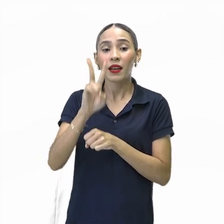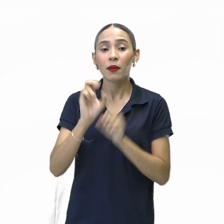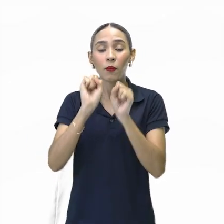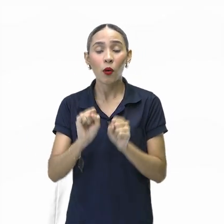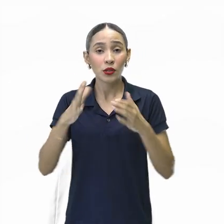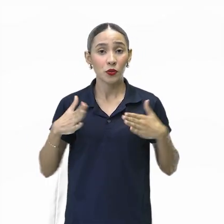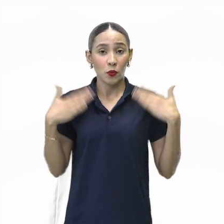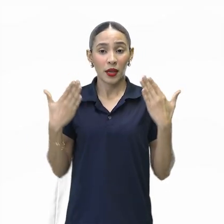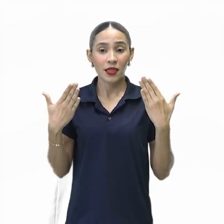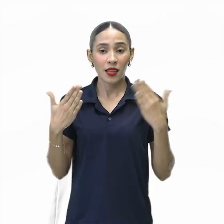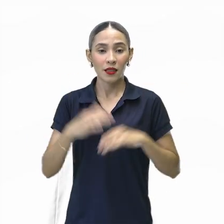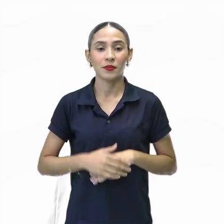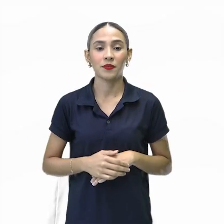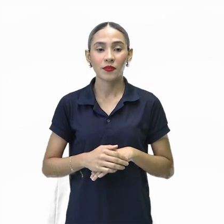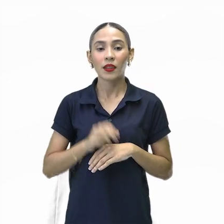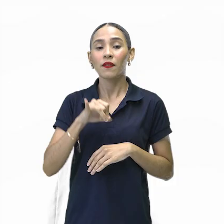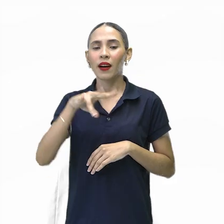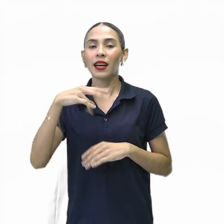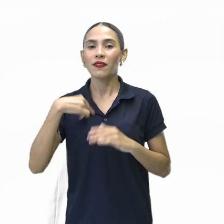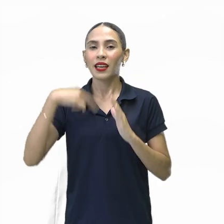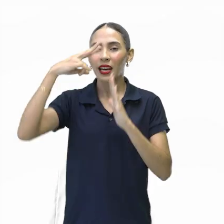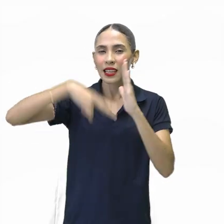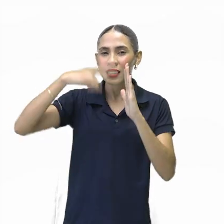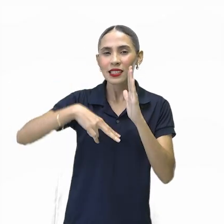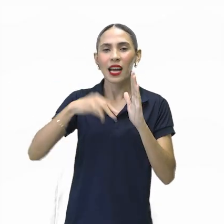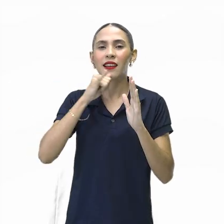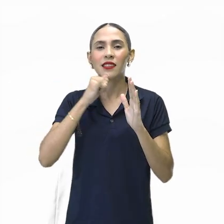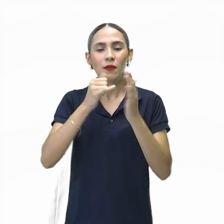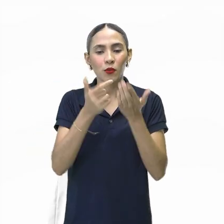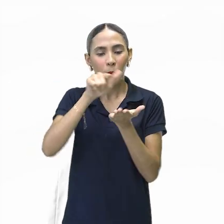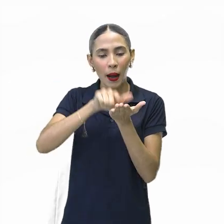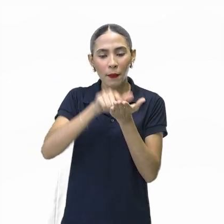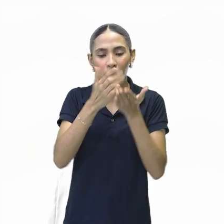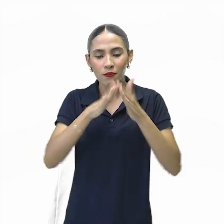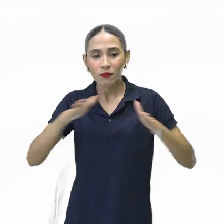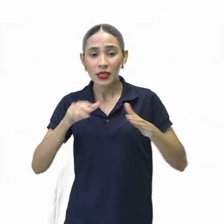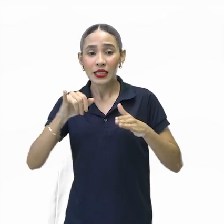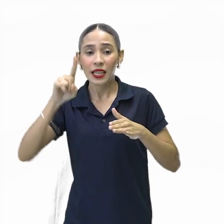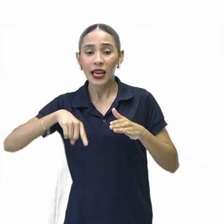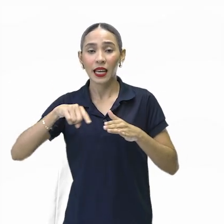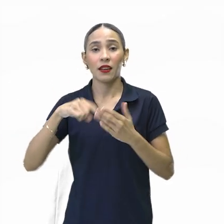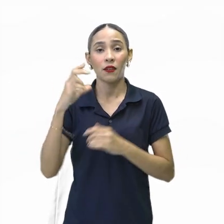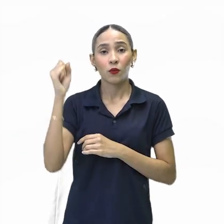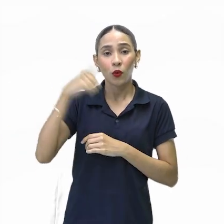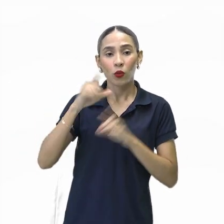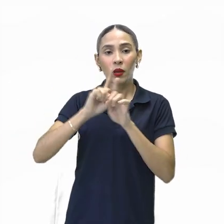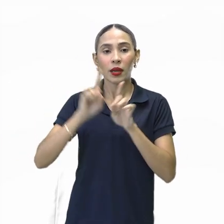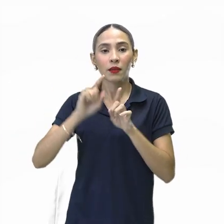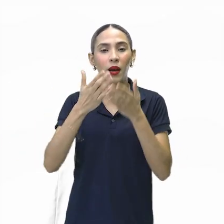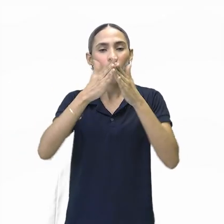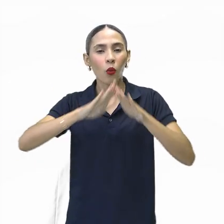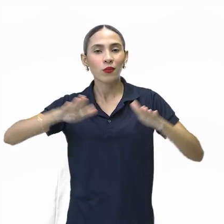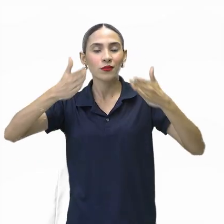pode até se surpreender. Vai ler nas folhas do chão, se é outono ou se é verão, nas